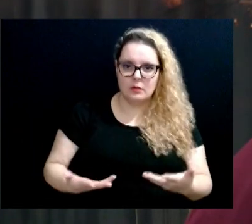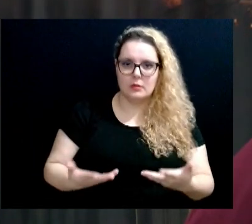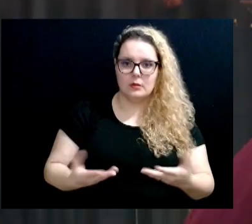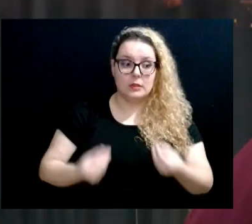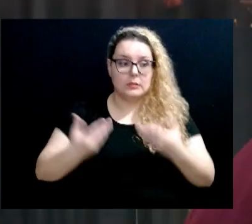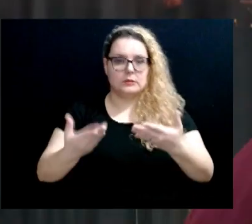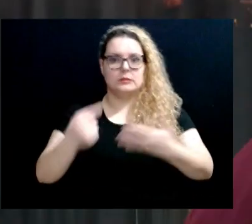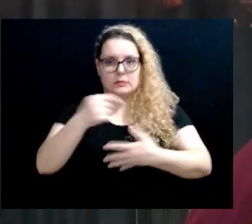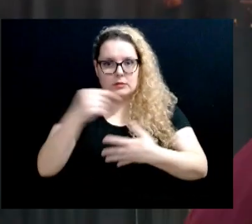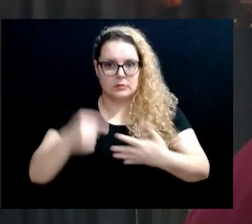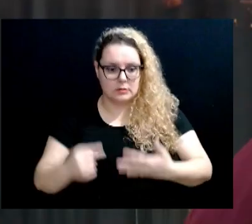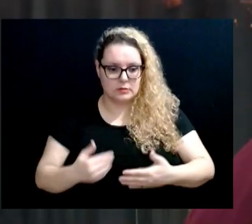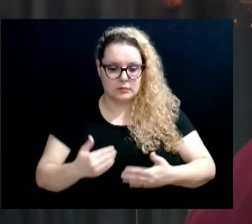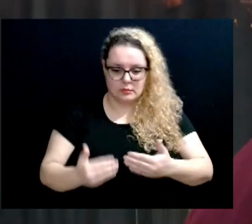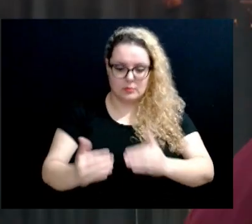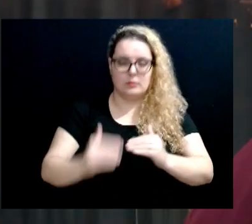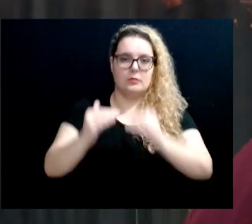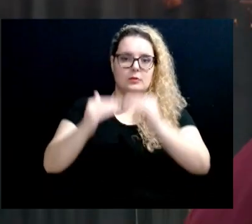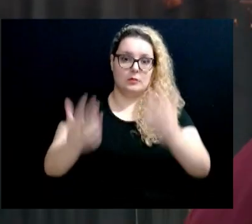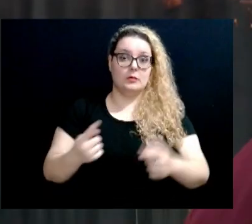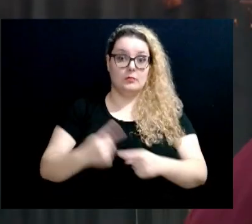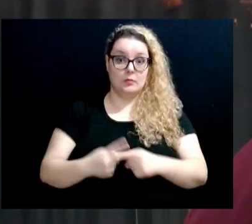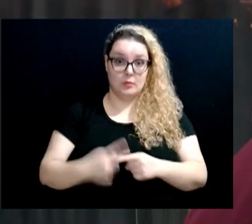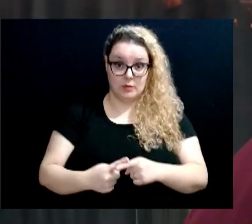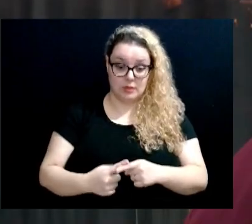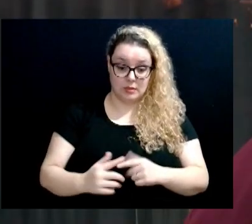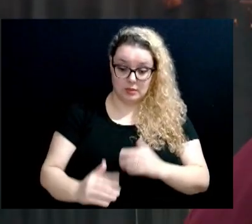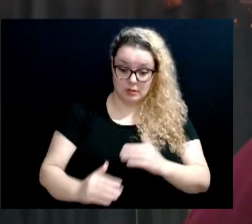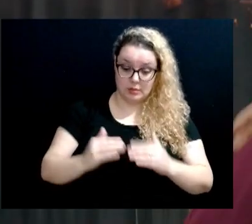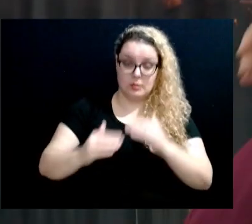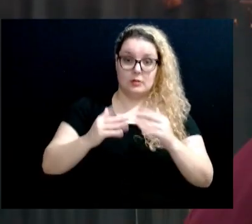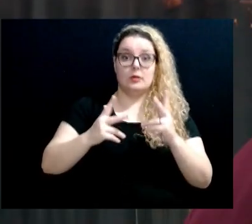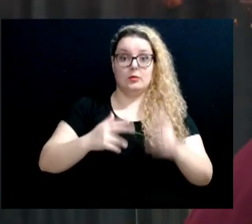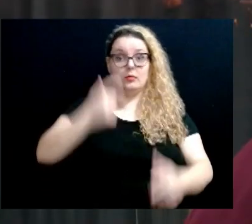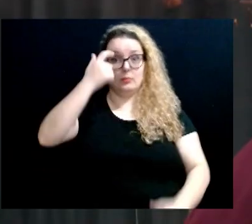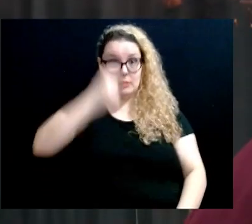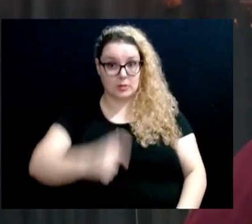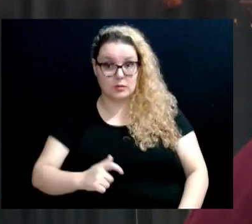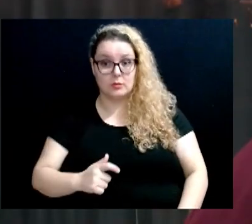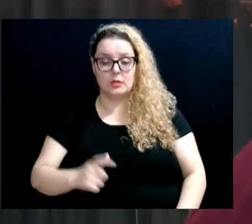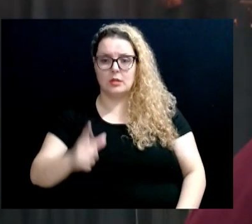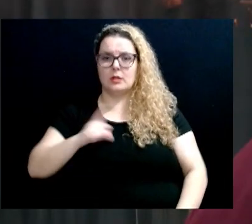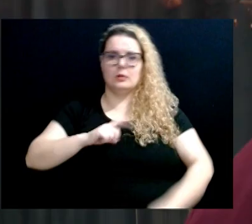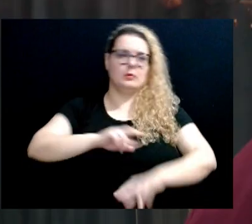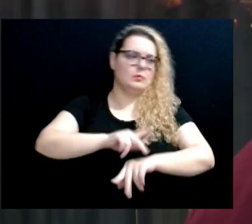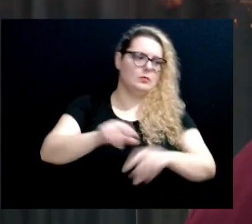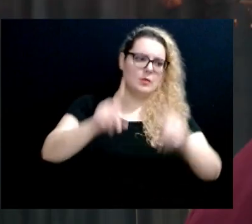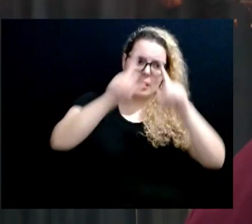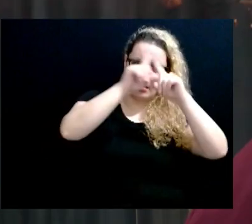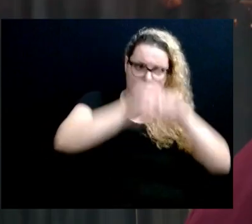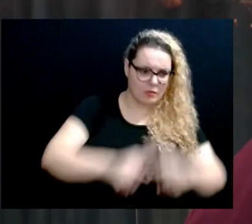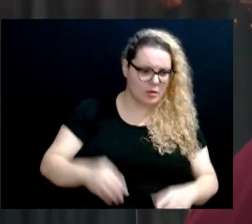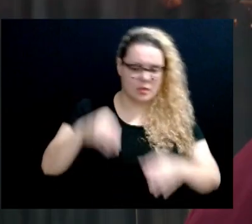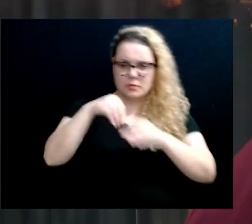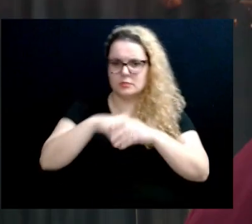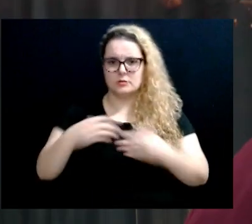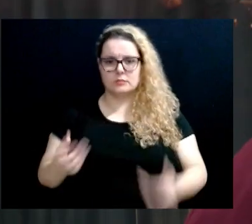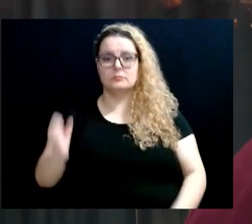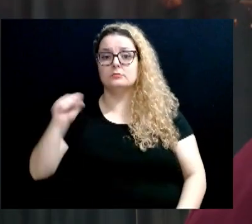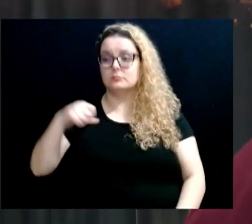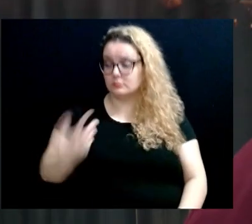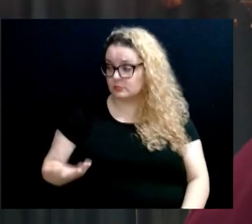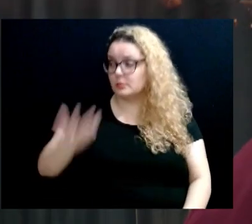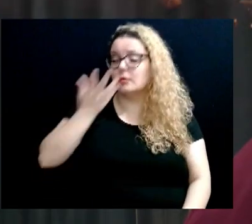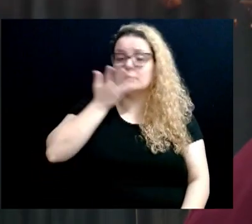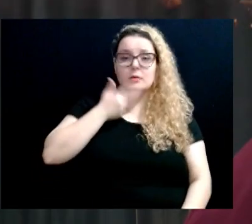processo de desenvolvimento, porque se desenvolver enquanto indivíduo tem muitos desafios internos, né? Então a criança, dentro desse processo,